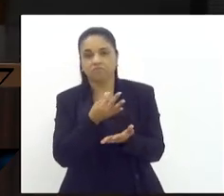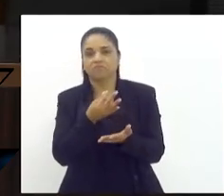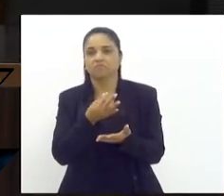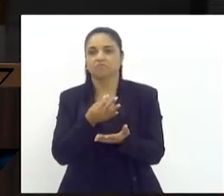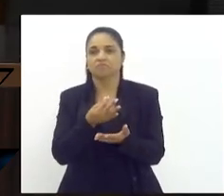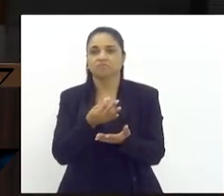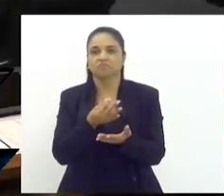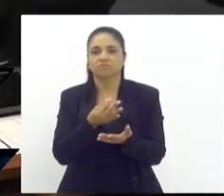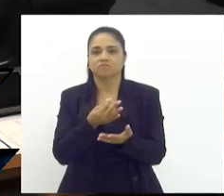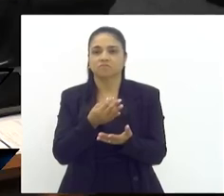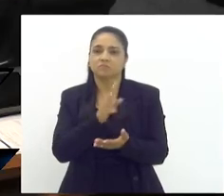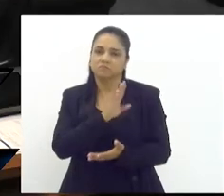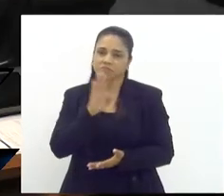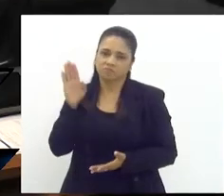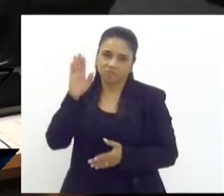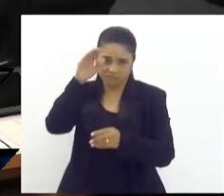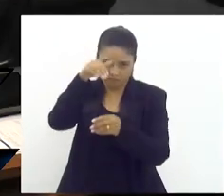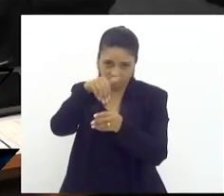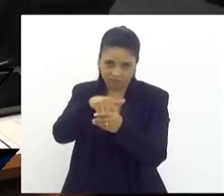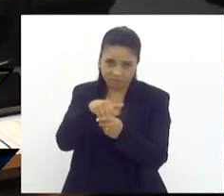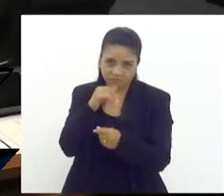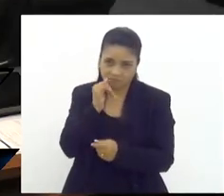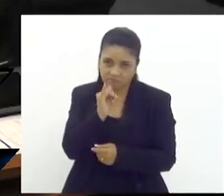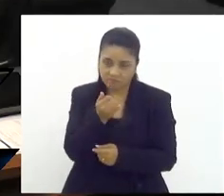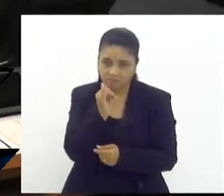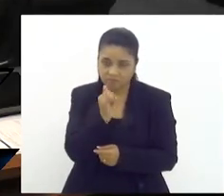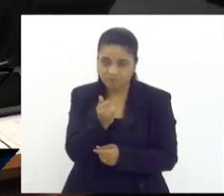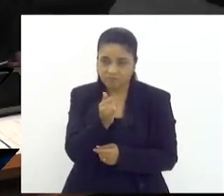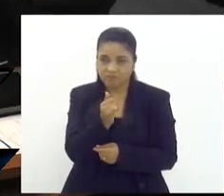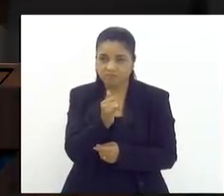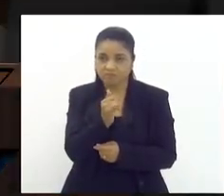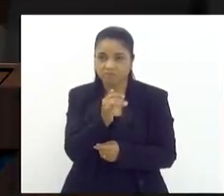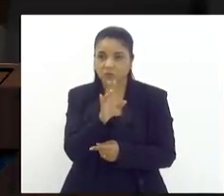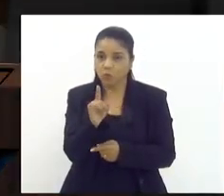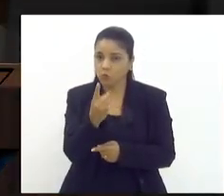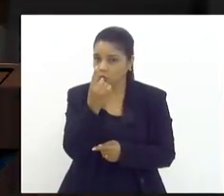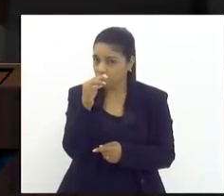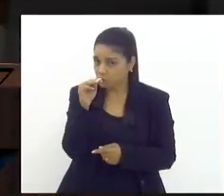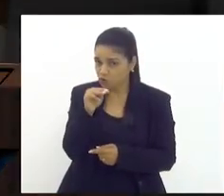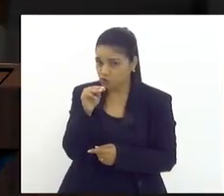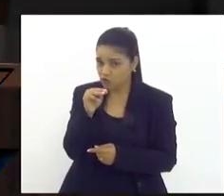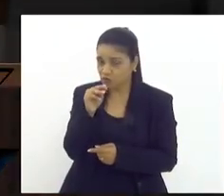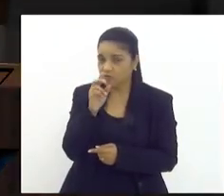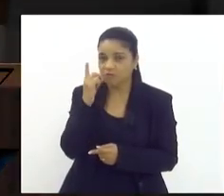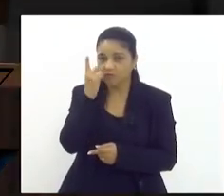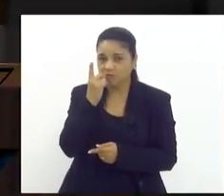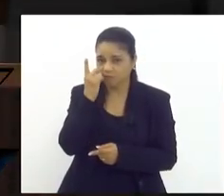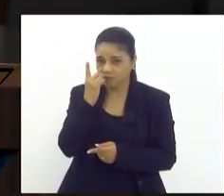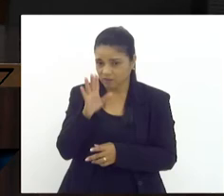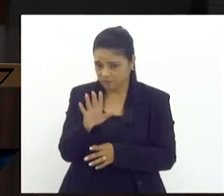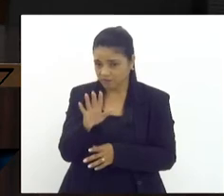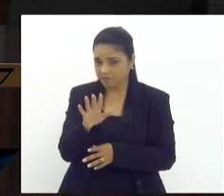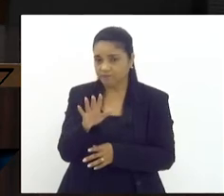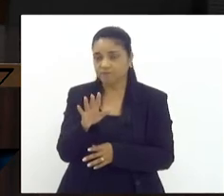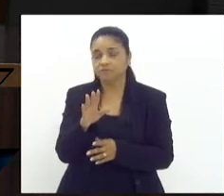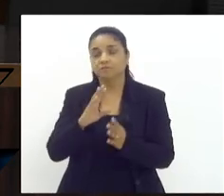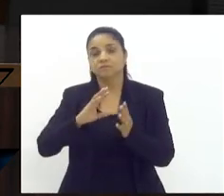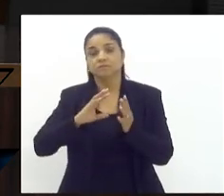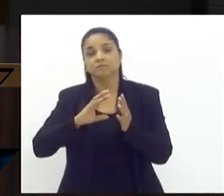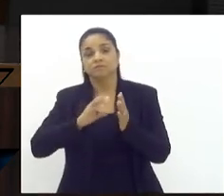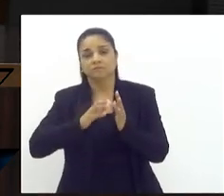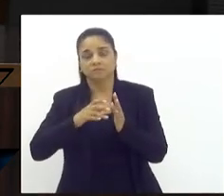declaração de voz do presidente abstenção só um minutinho Deputado abstenção da bancada do